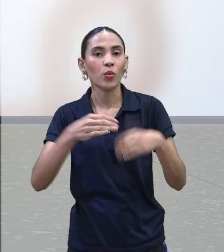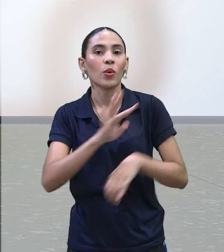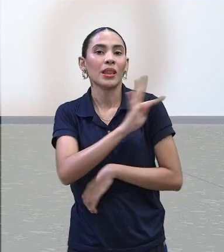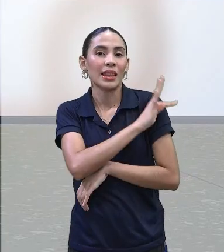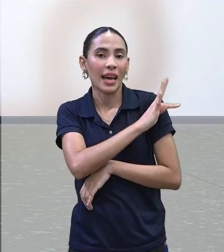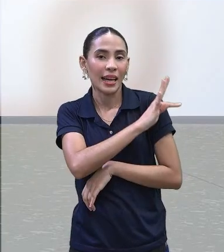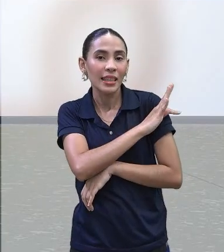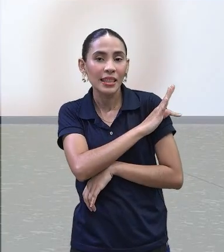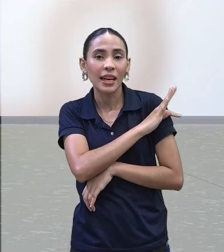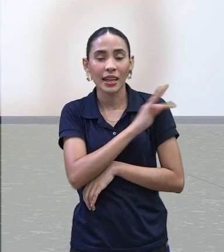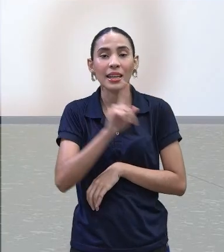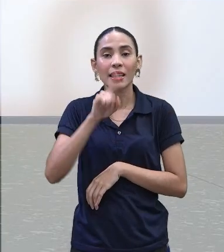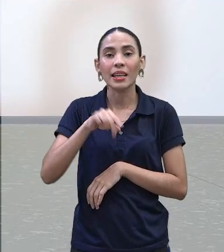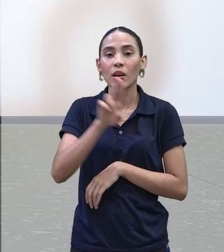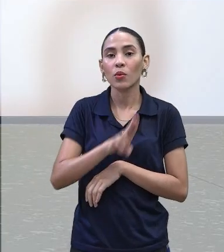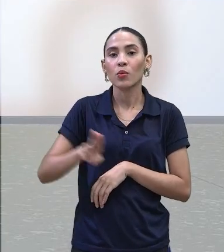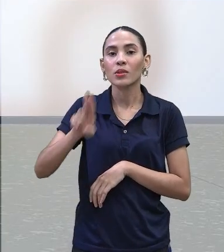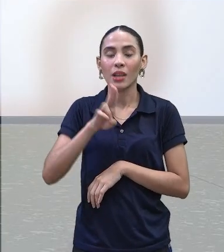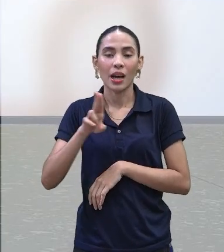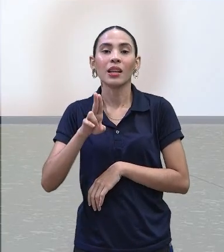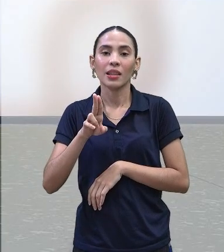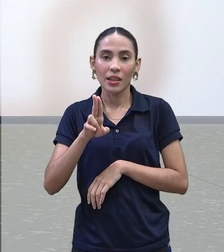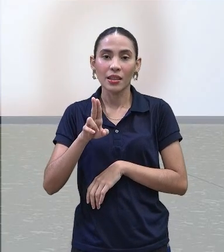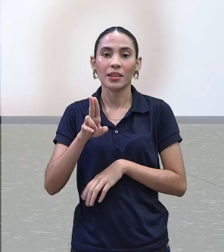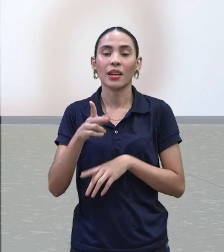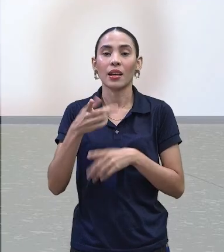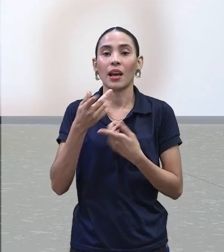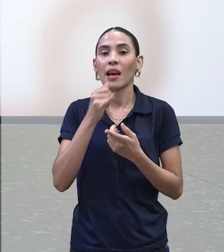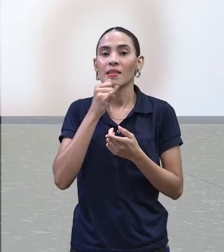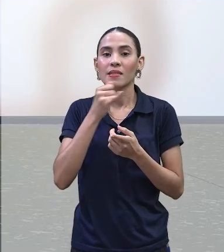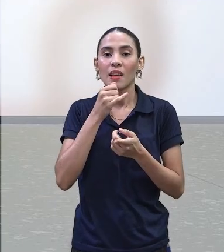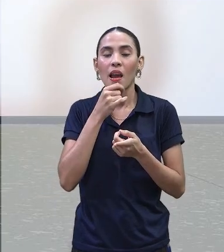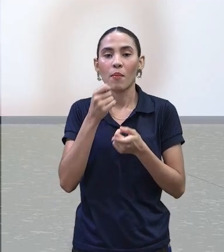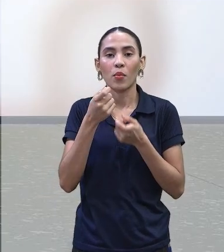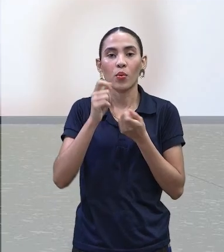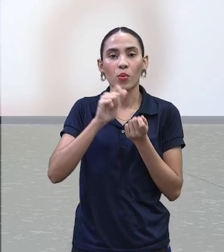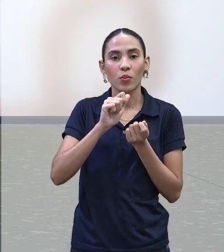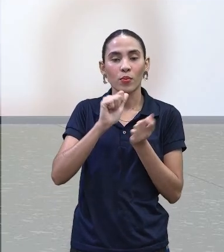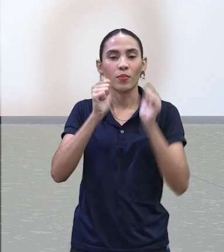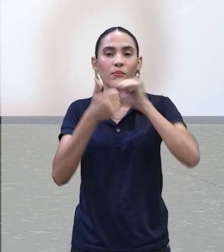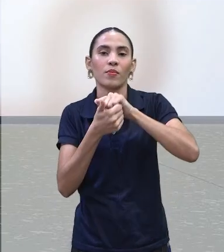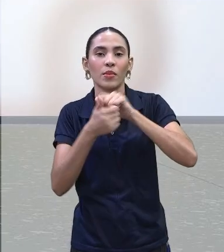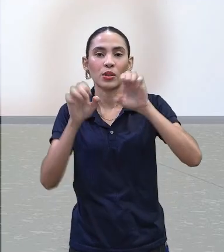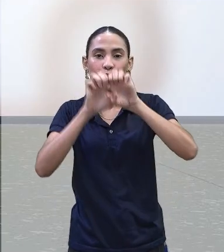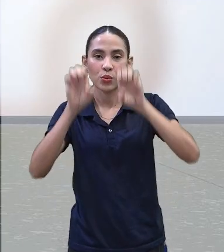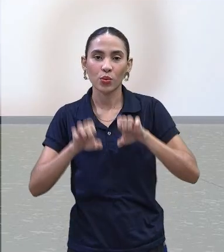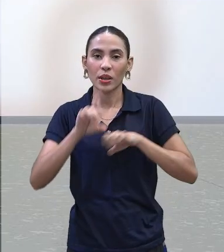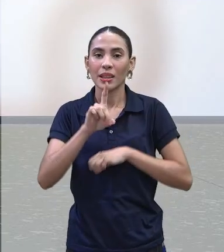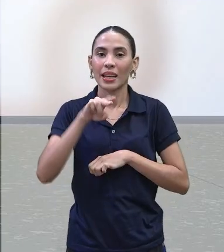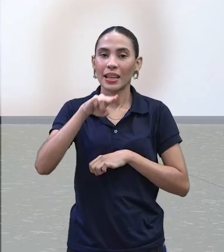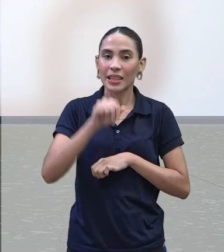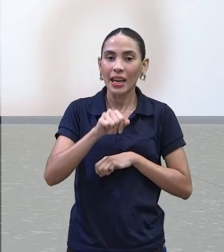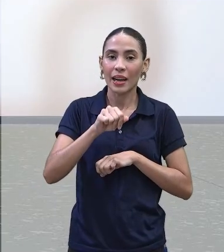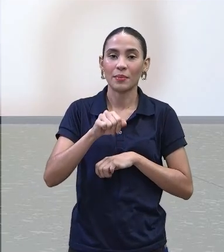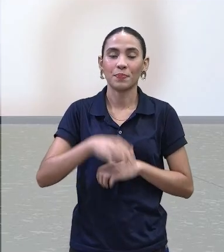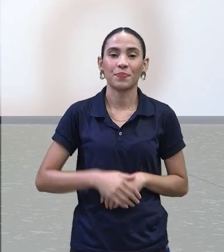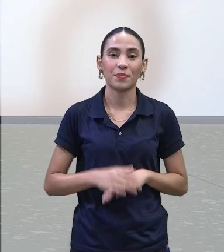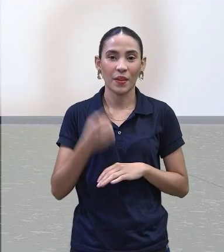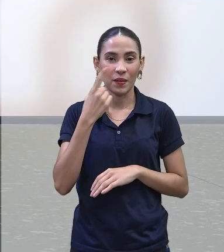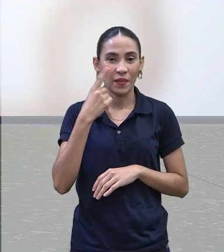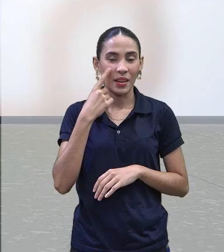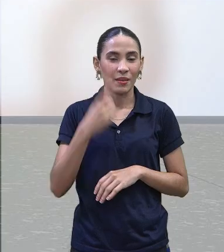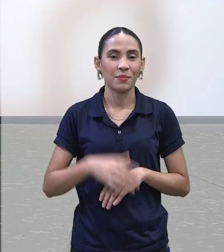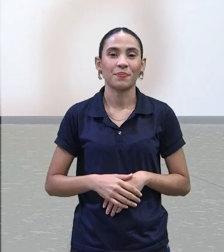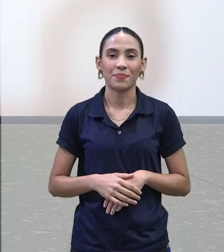técnicas que são usadas, então, para modificar o DNA de organismos. Vamos ver um